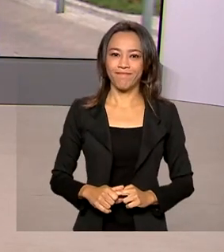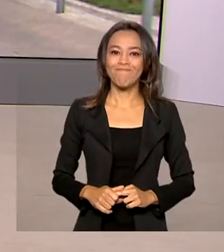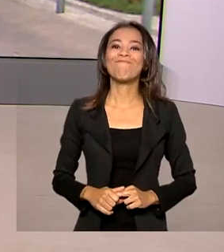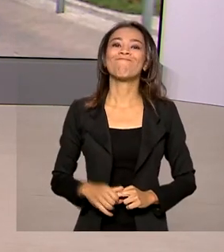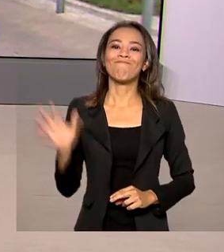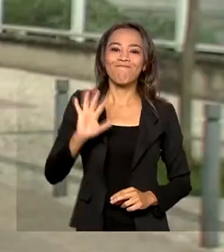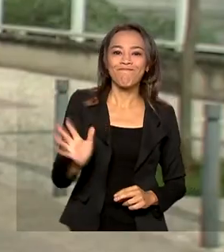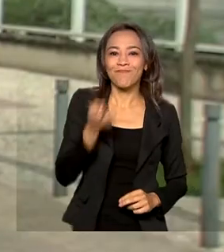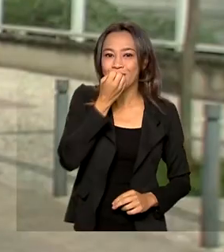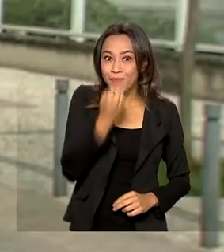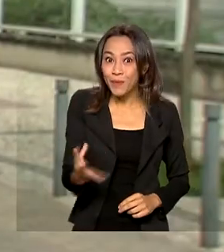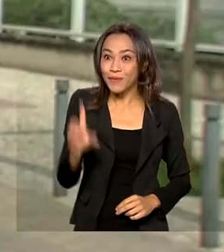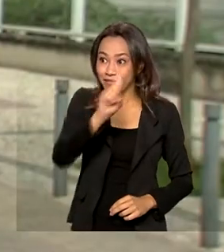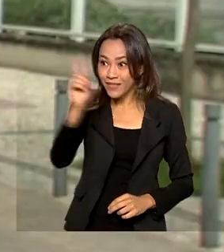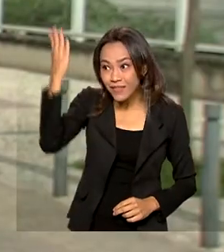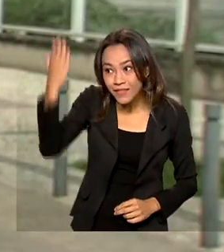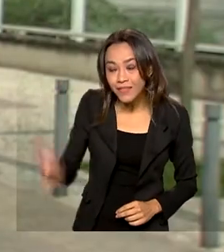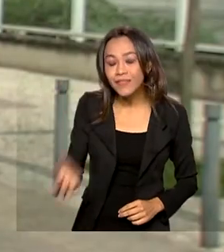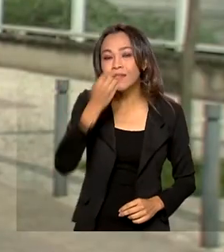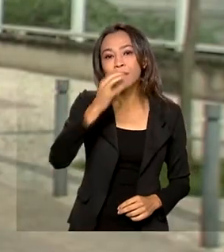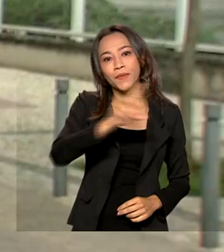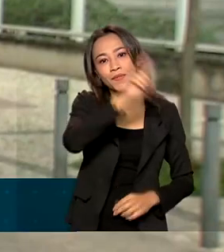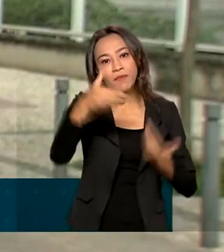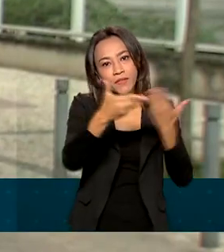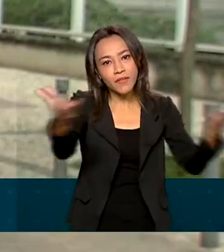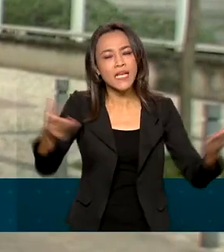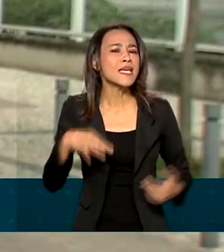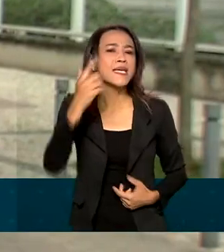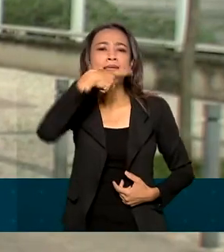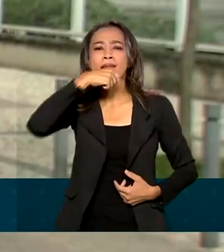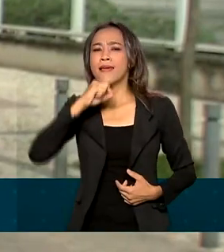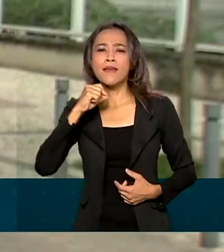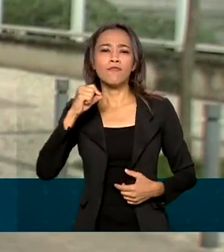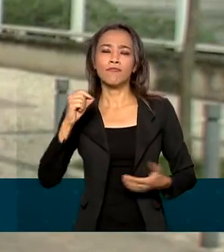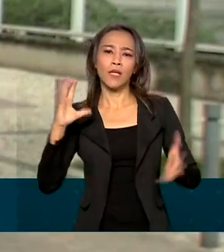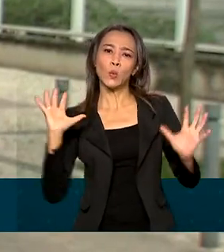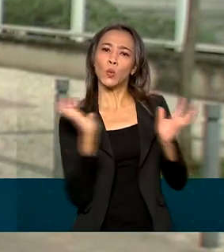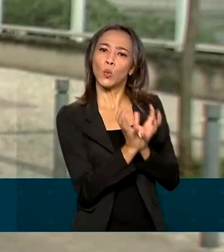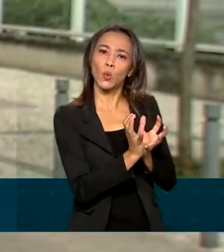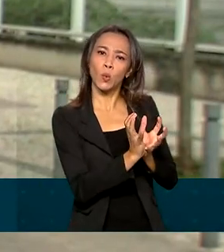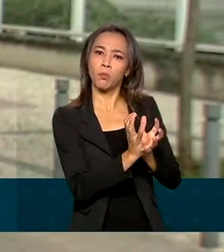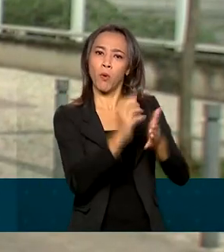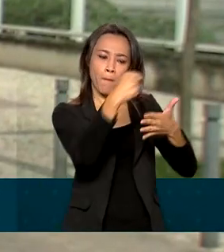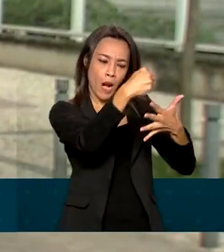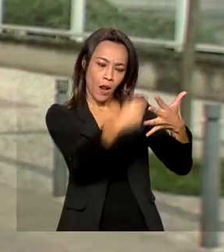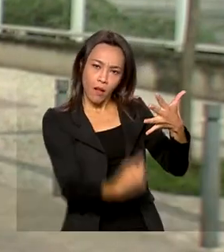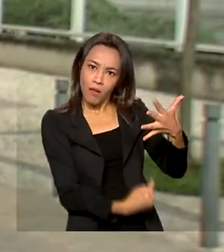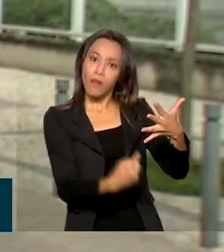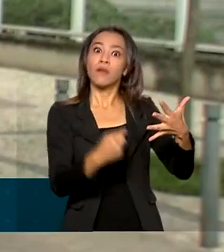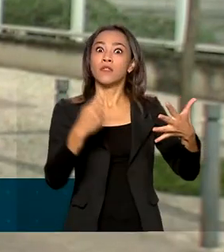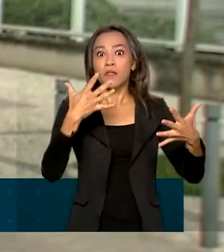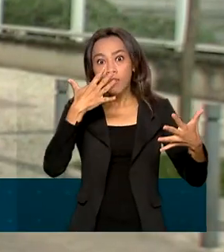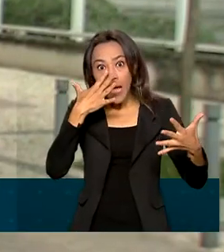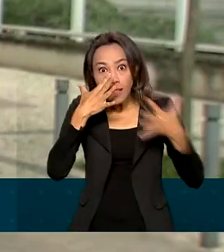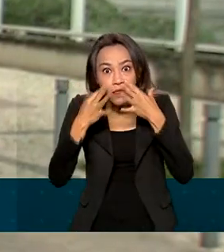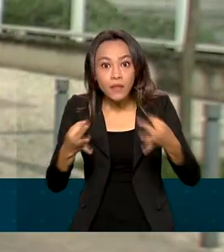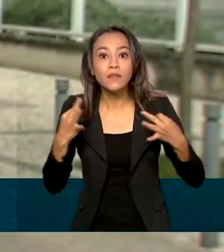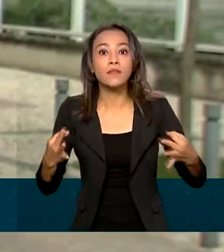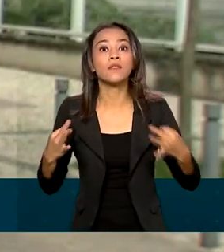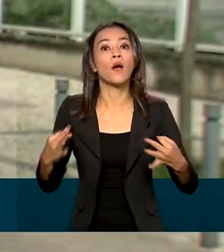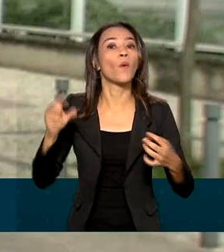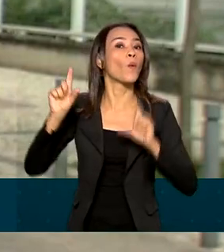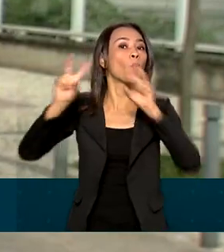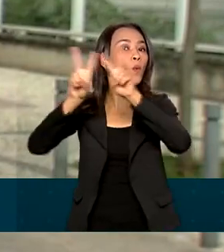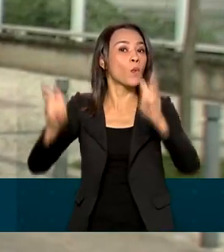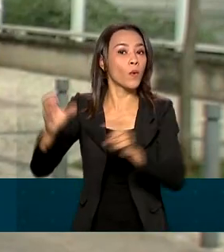Oi, Renata, bom dia pra você, bom dia a todos. Quem não faz parte de nenhum grupo prioritário já pode ficar de olho no calendário de vacinação contra